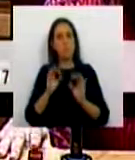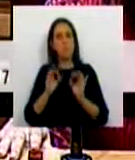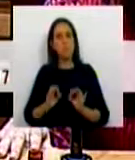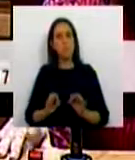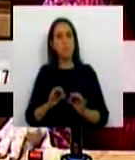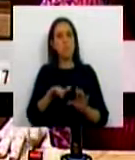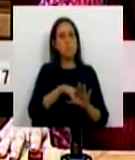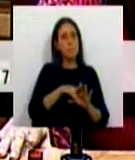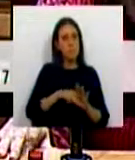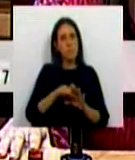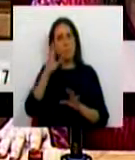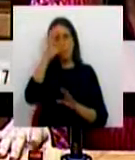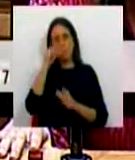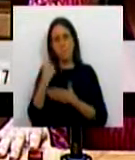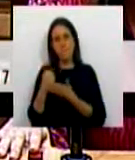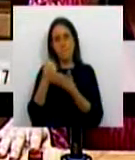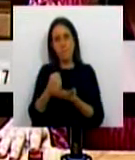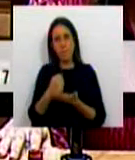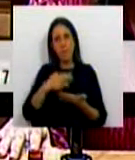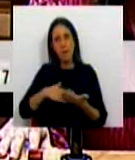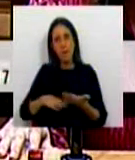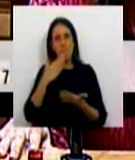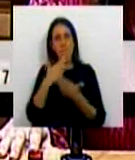e com os contributos do Governo na procura das